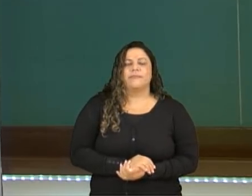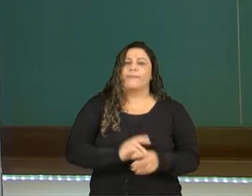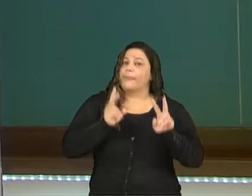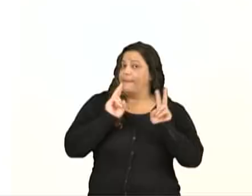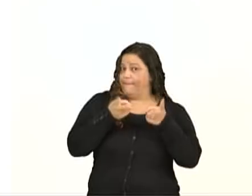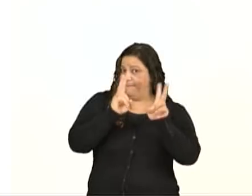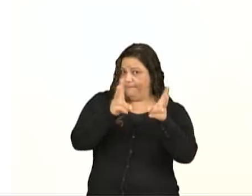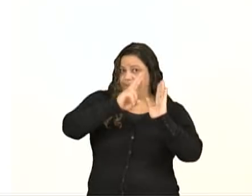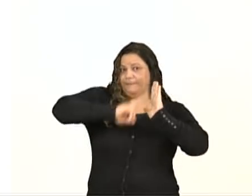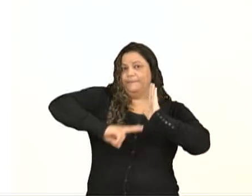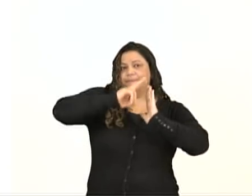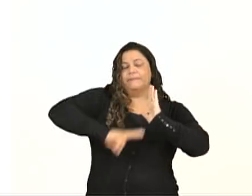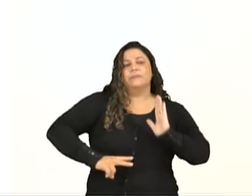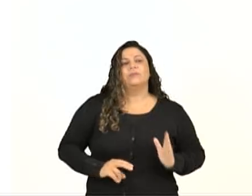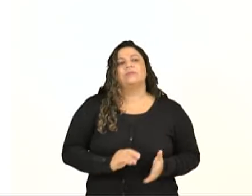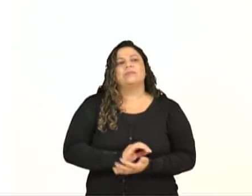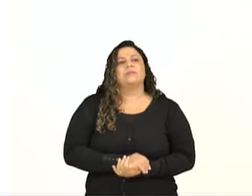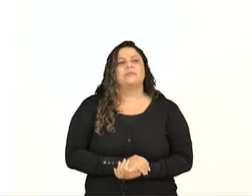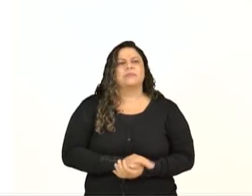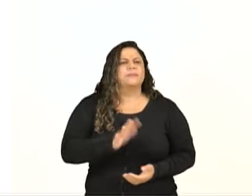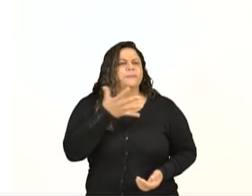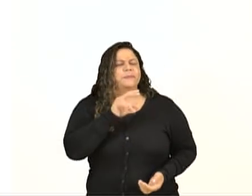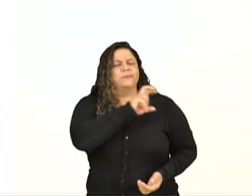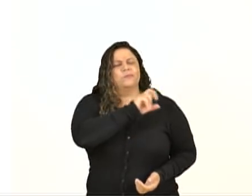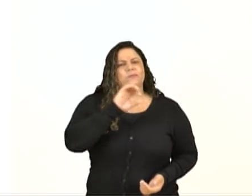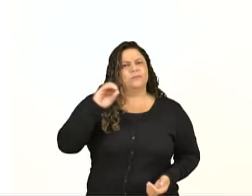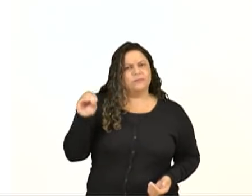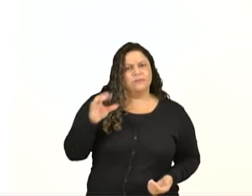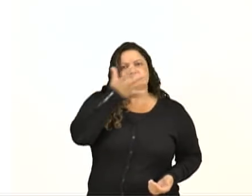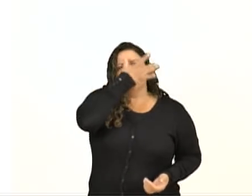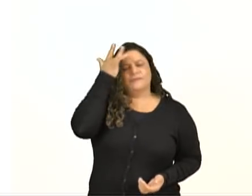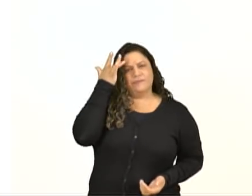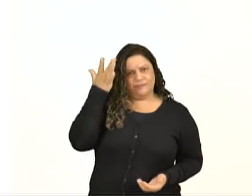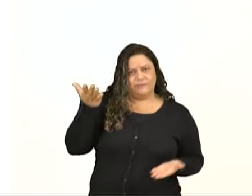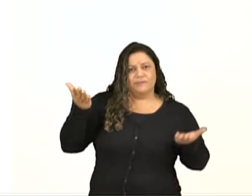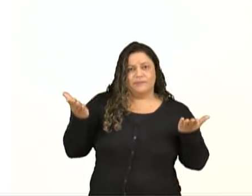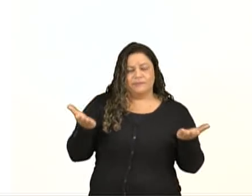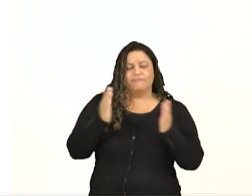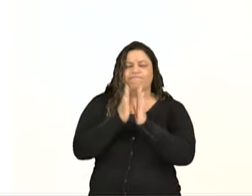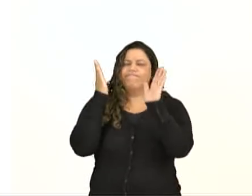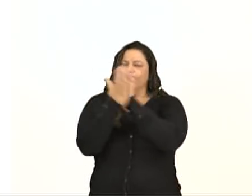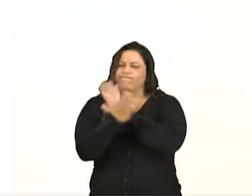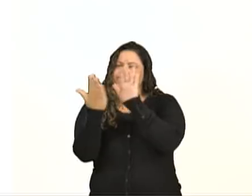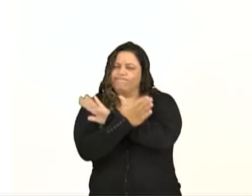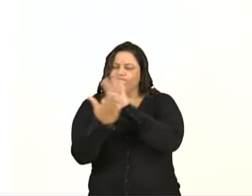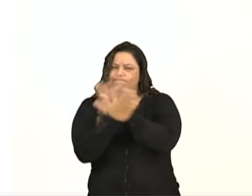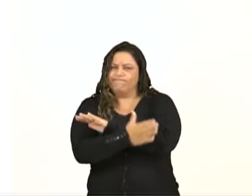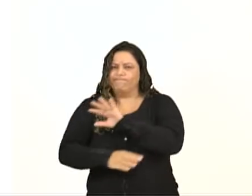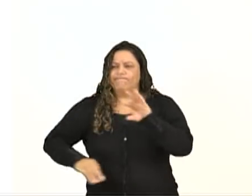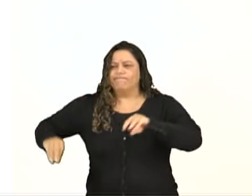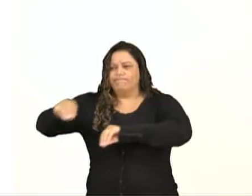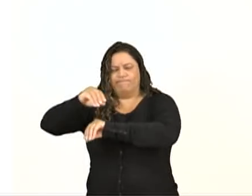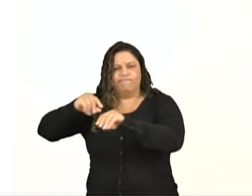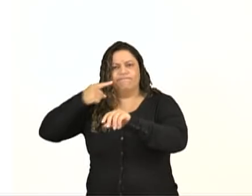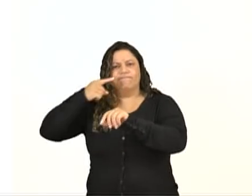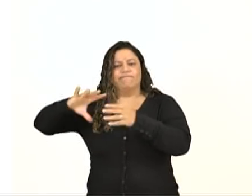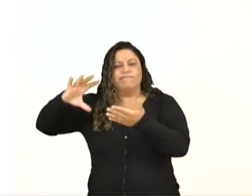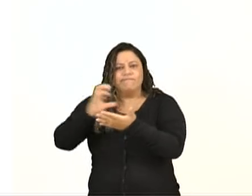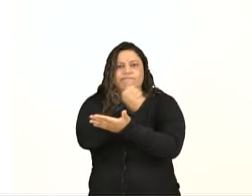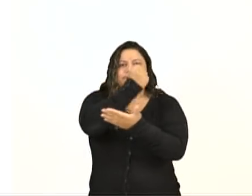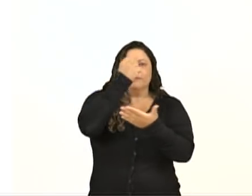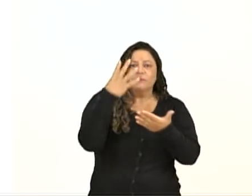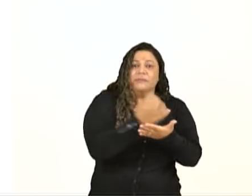Continuando a nossa leitura, cerca de 500 imigrantes e refugiados foram resgatados nesta sexta-feira no